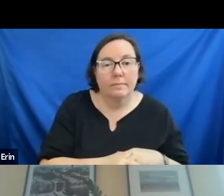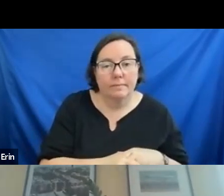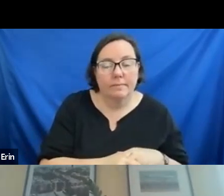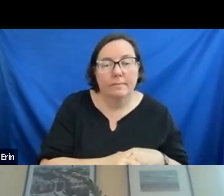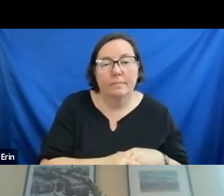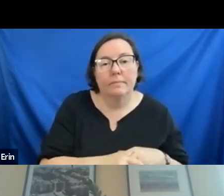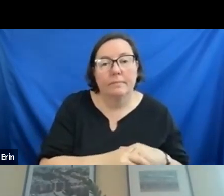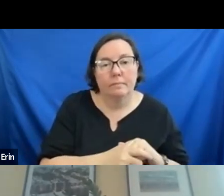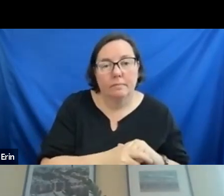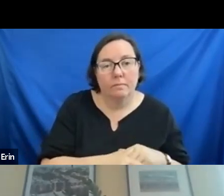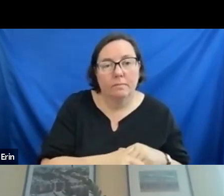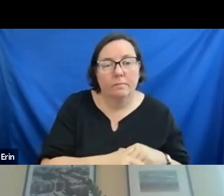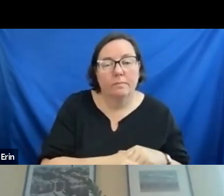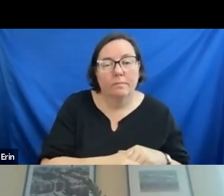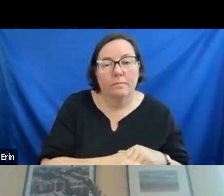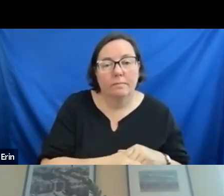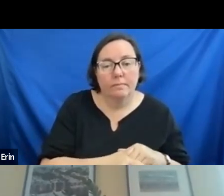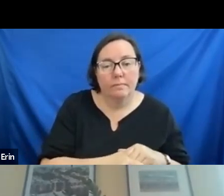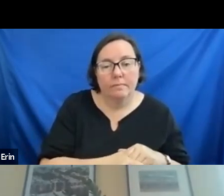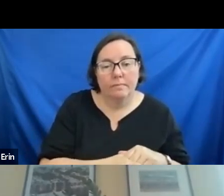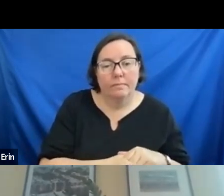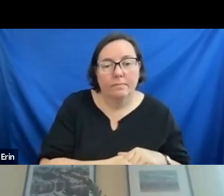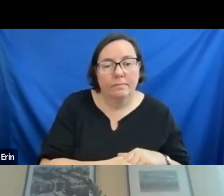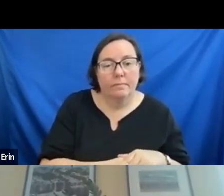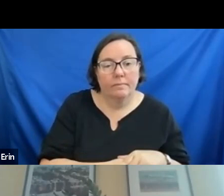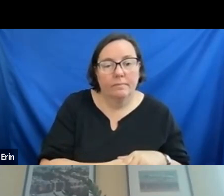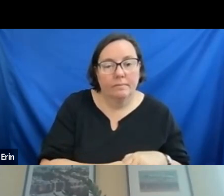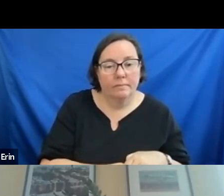escutar essa reunião em português brasileiro, você pode acessar o